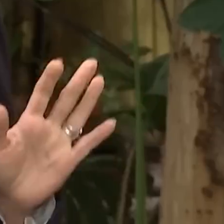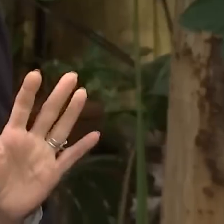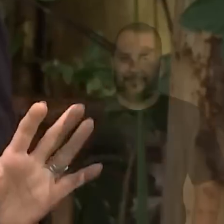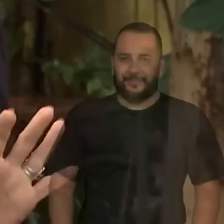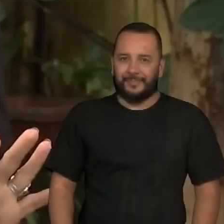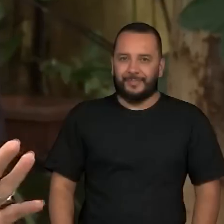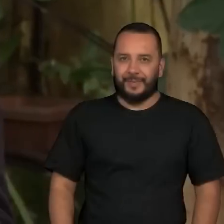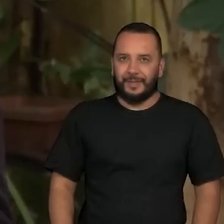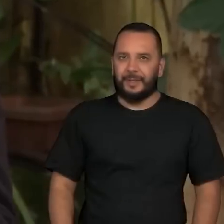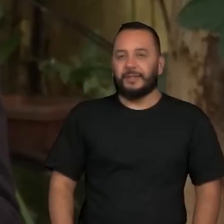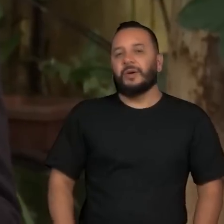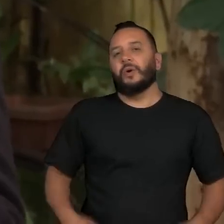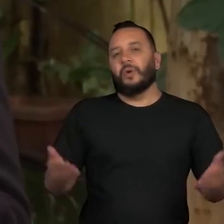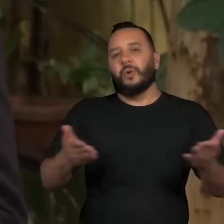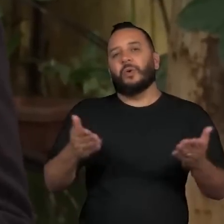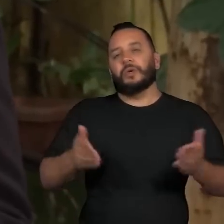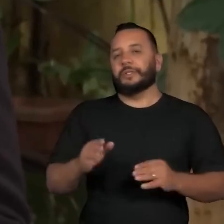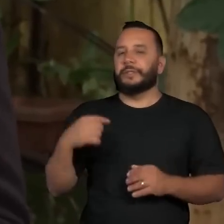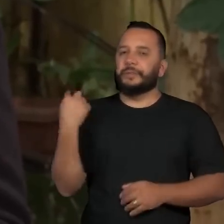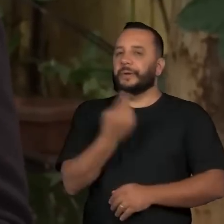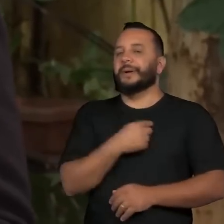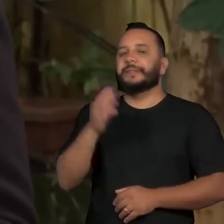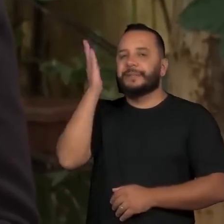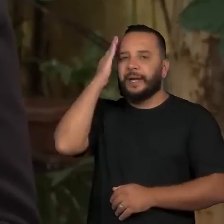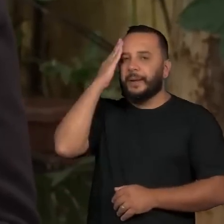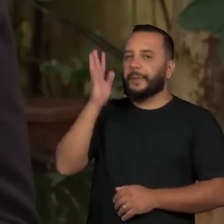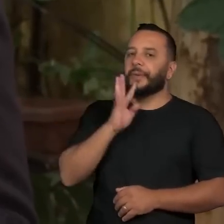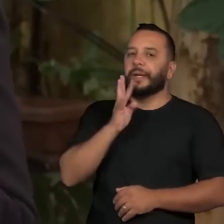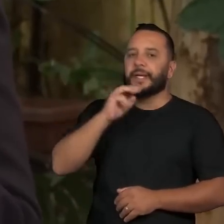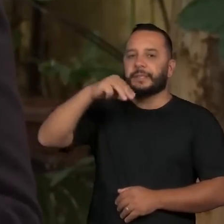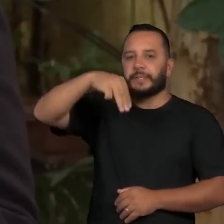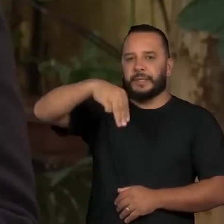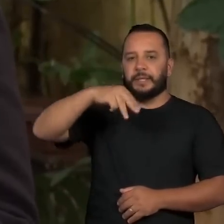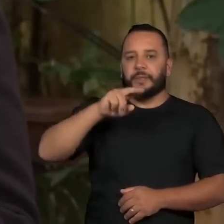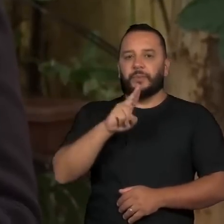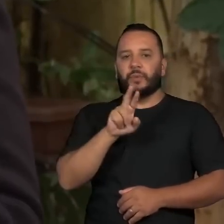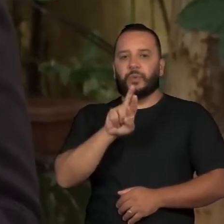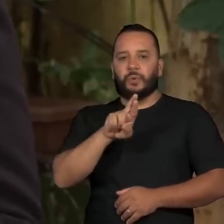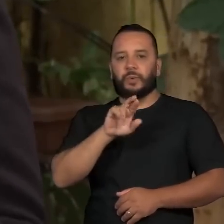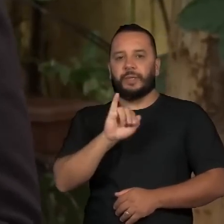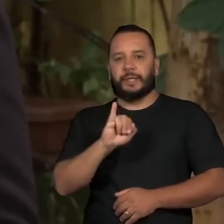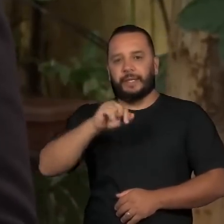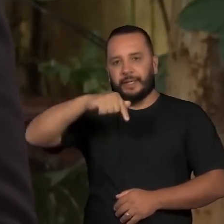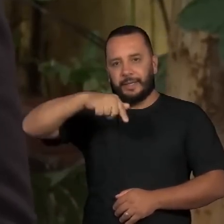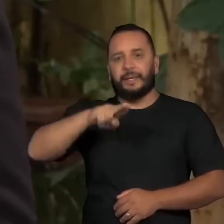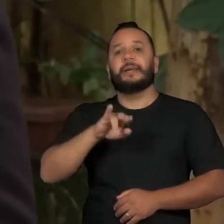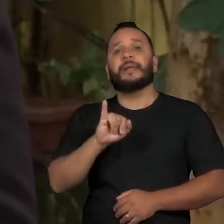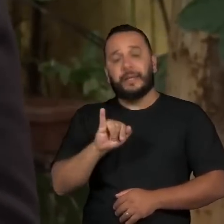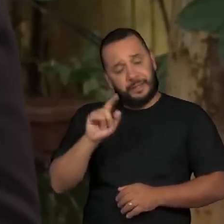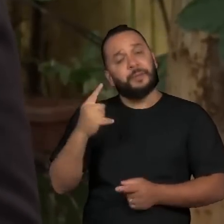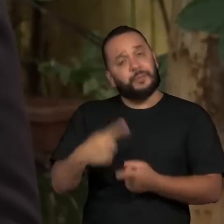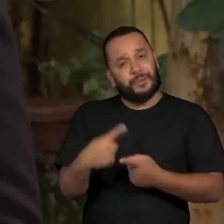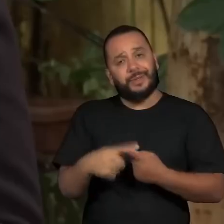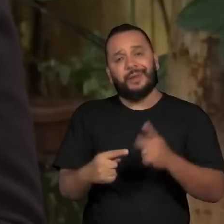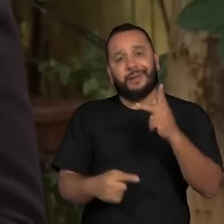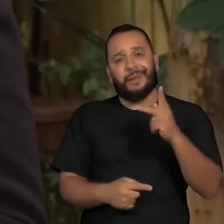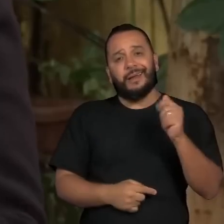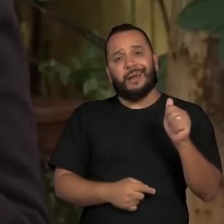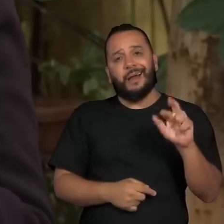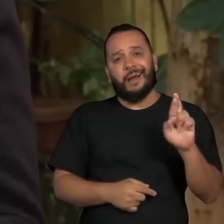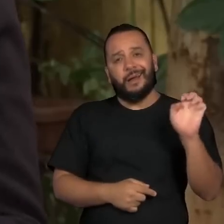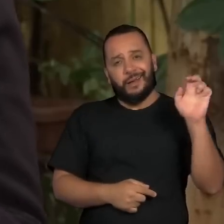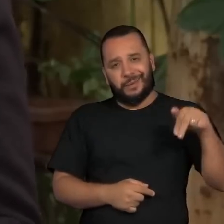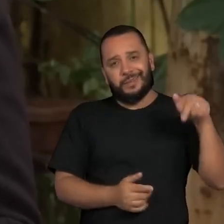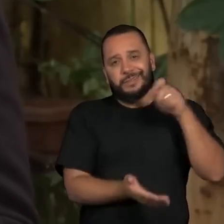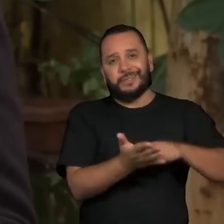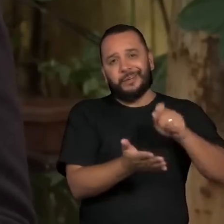Quase tudo que se sabe hoje sobre o muriqui vem das informações coletadas e escritas por Karin Stryer. Ao longo